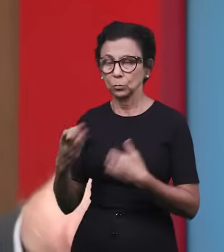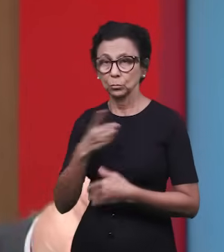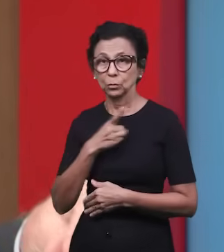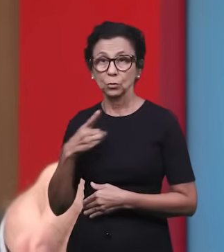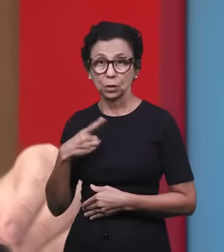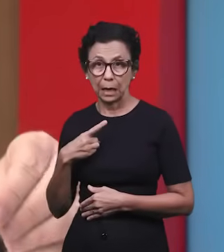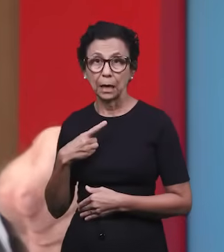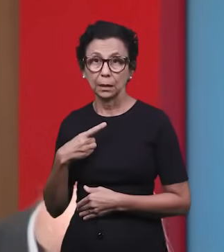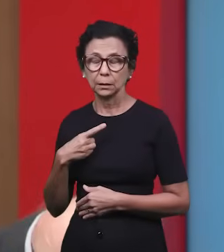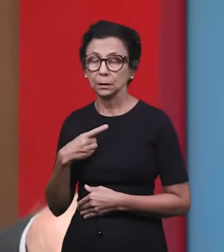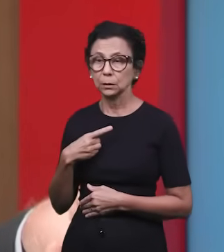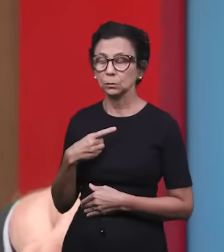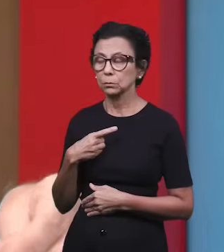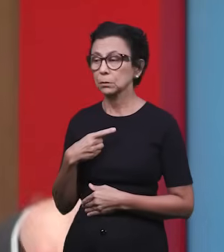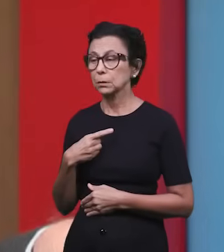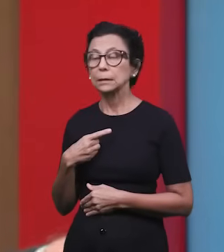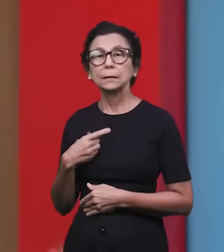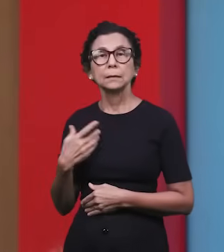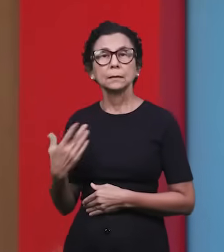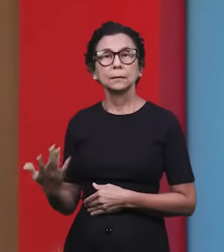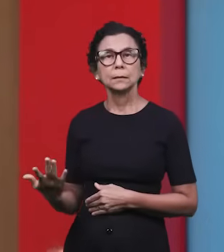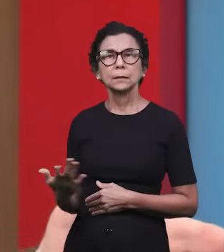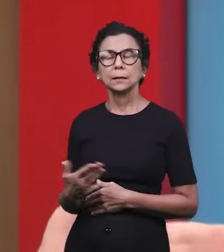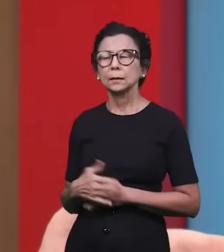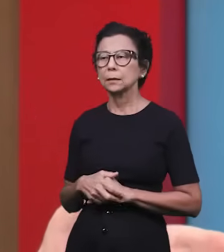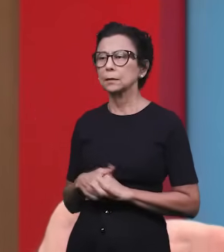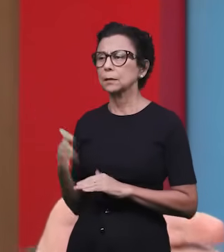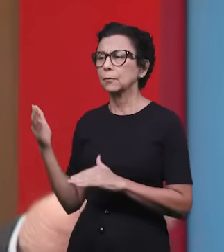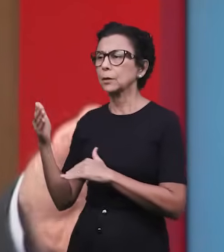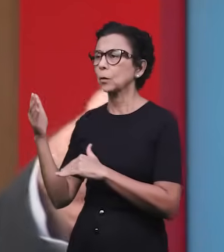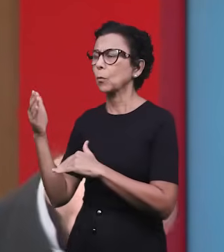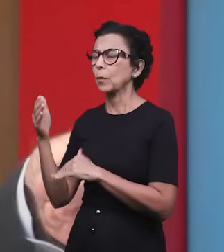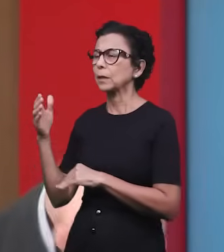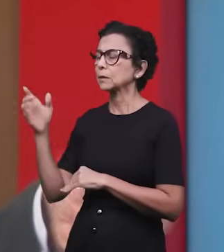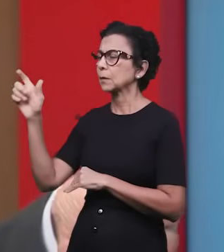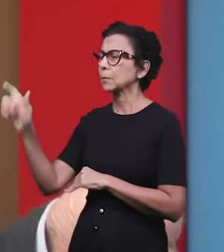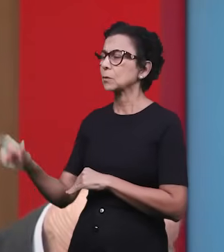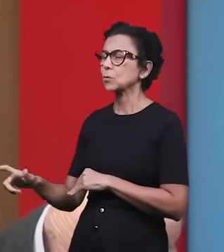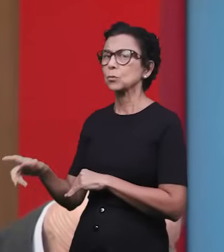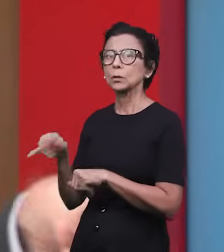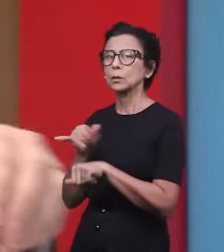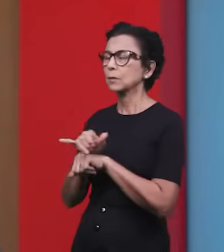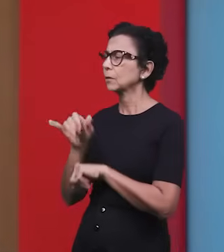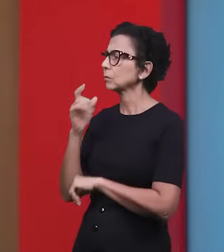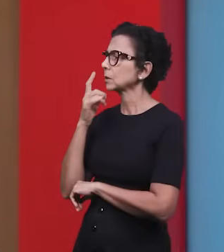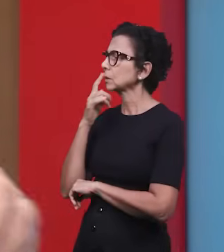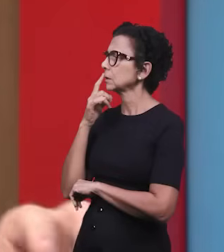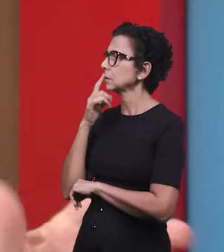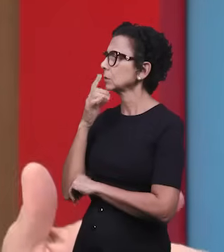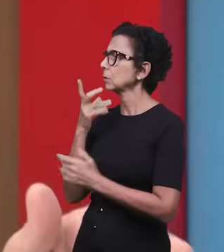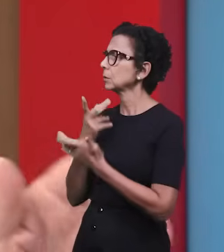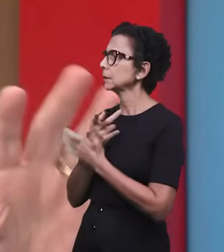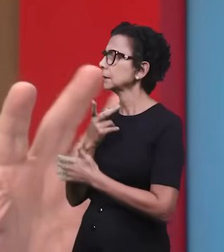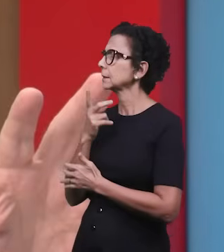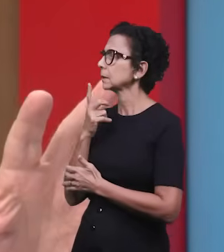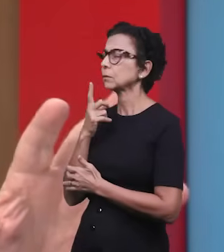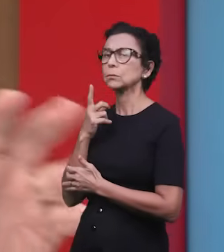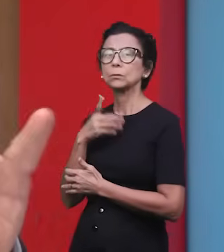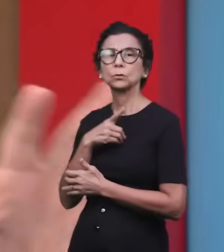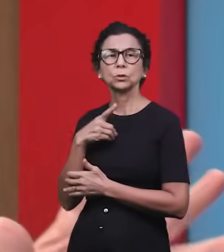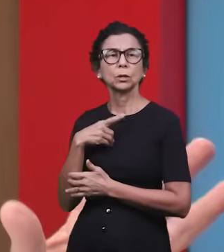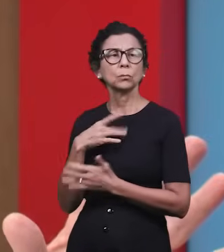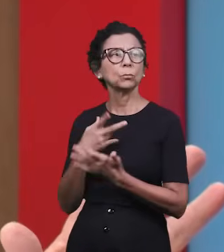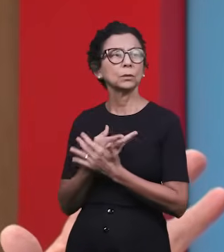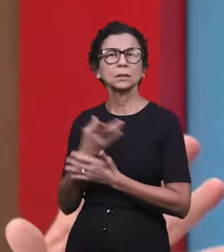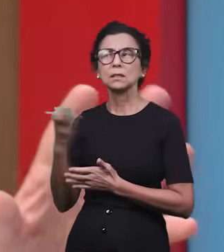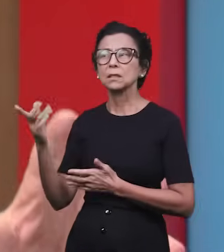uma pessoa que está frequente na igreja, de repente ela não está indo à igreja, faltam 1, 2, 3 dias, ele procura saber o que houve. Eu não